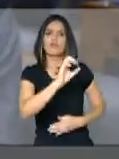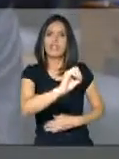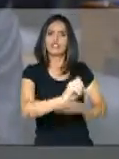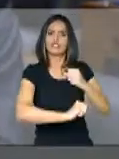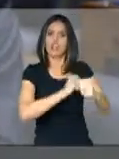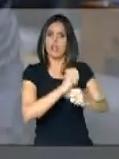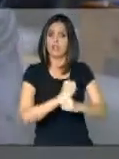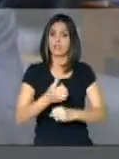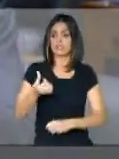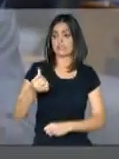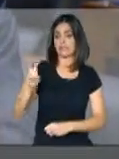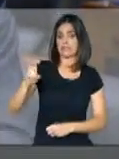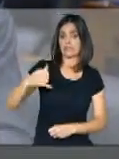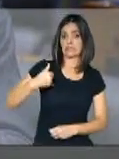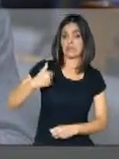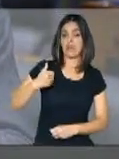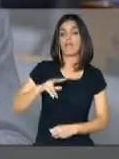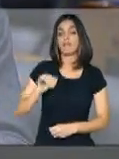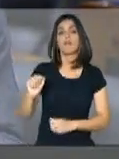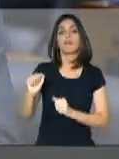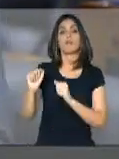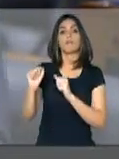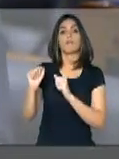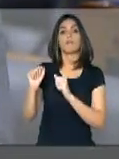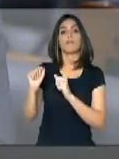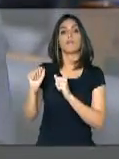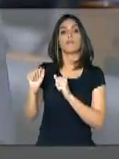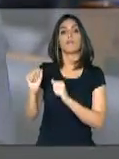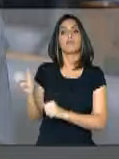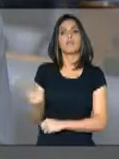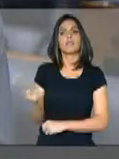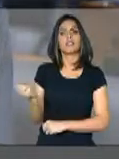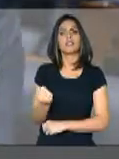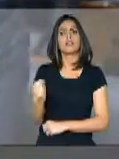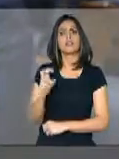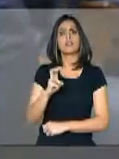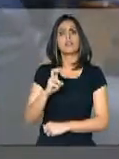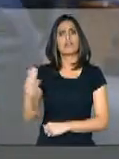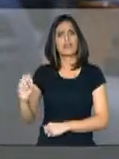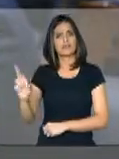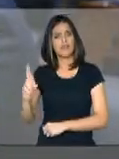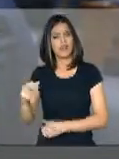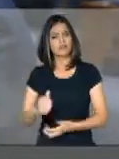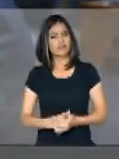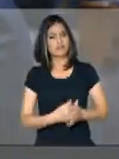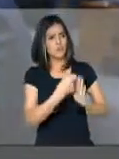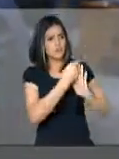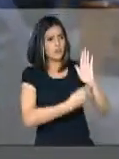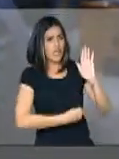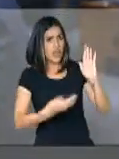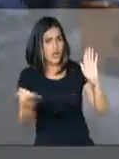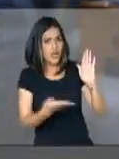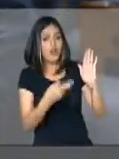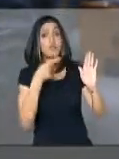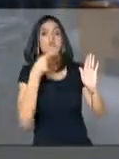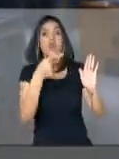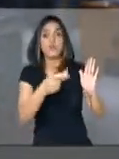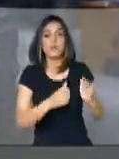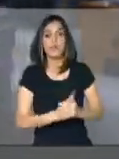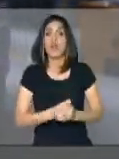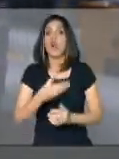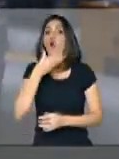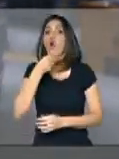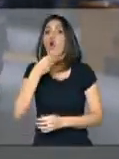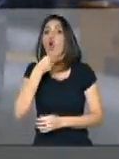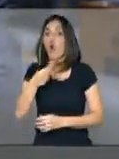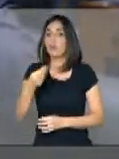65 anos de idade, vai deixar uma pensão de R$ 500. O texto atual diz que metade dos